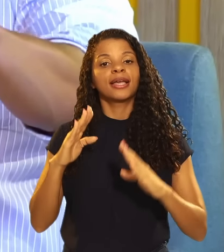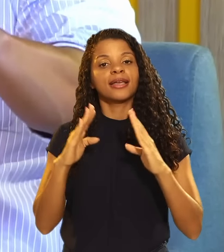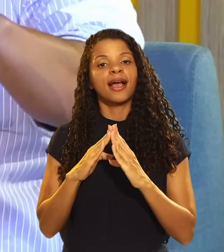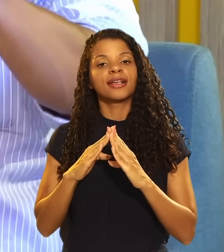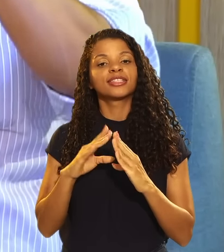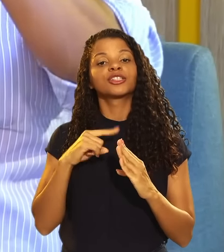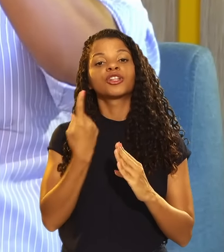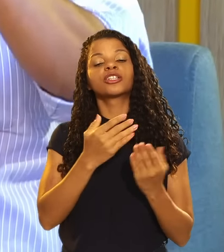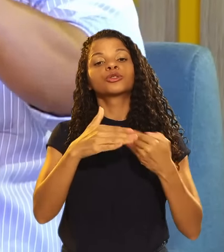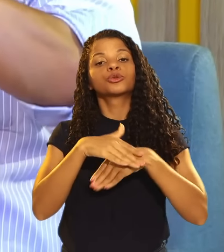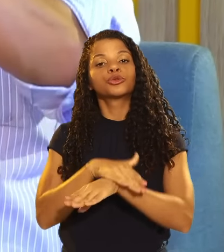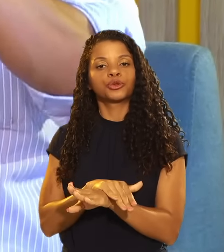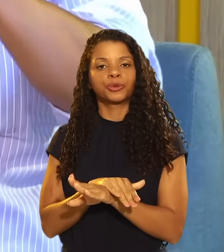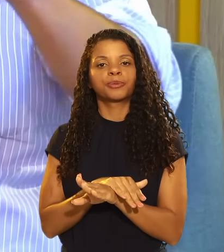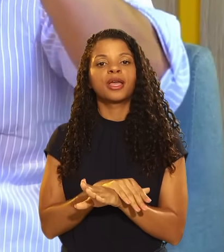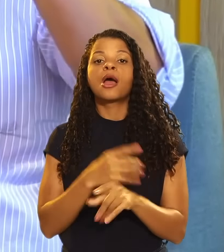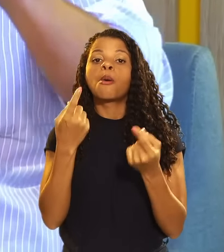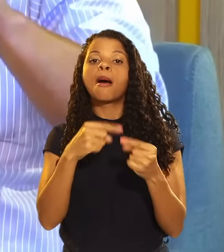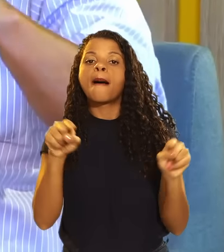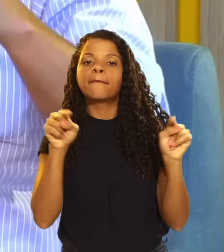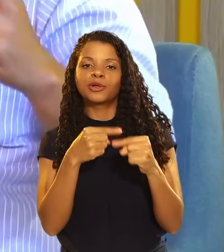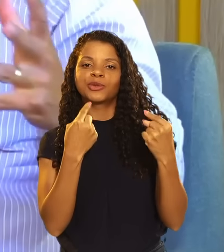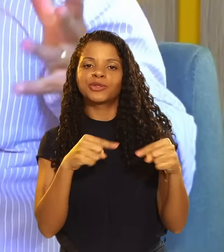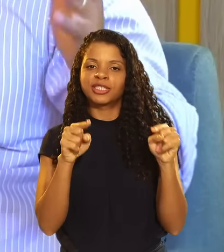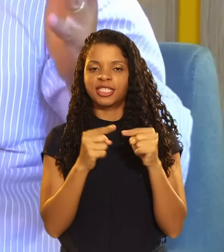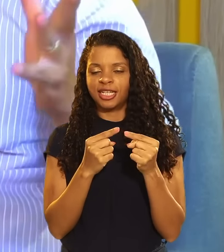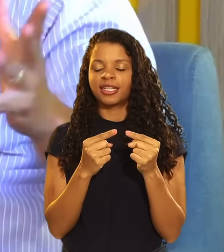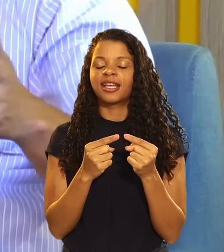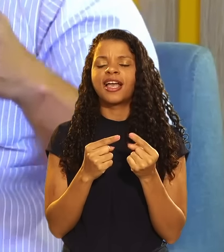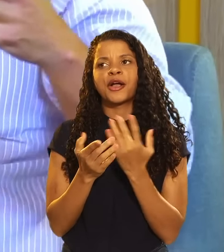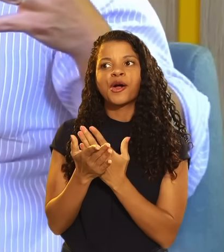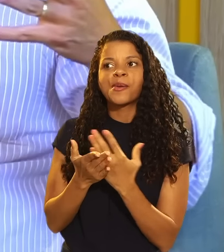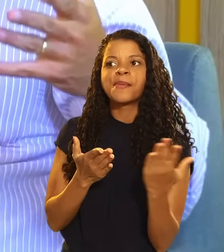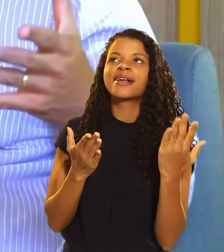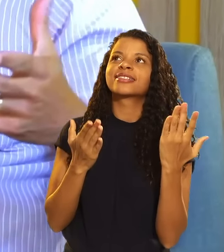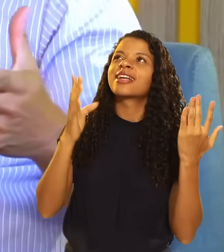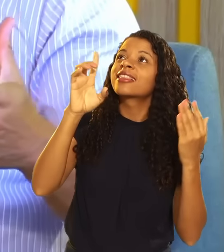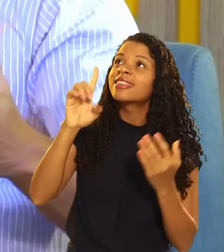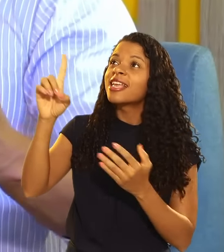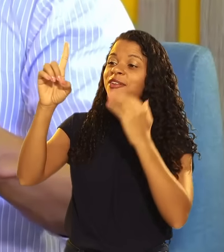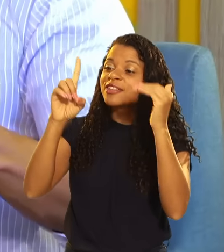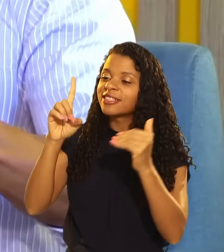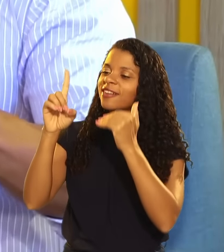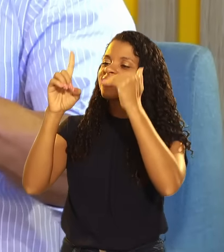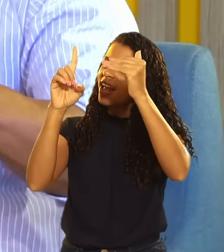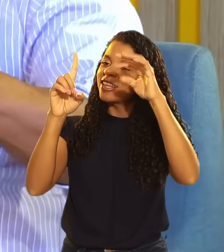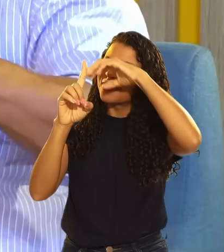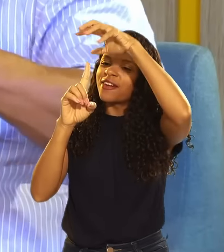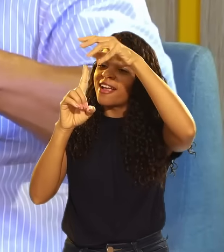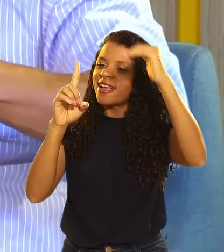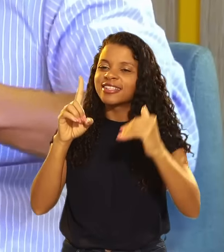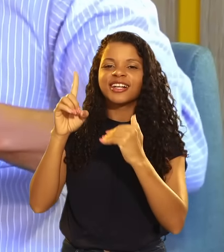Ele é exaltado, e quando ele começa lá, Ele é exaltado, o Rei é exaltado dos céus, eu vou e acordo Mileninha com esse